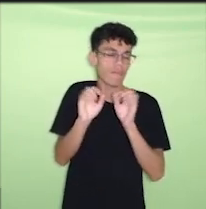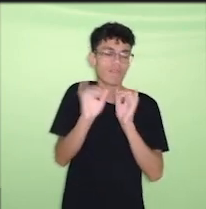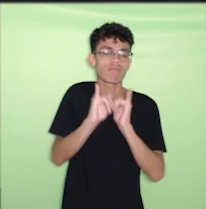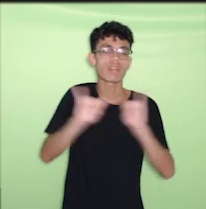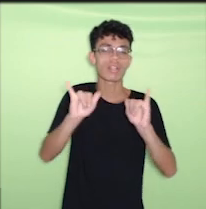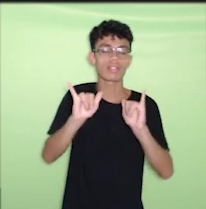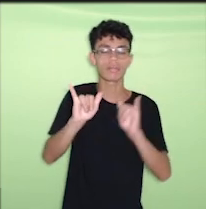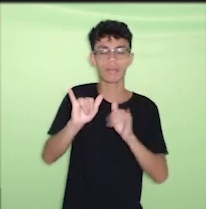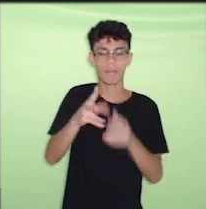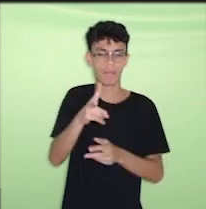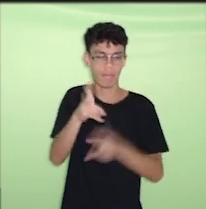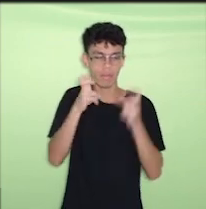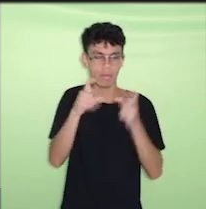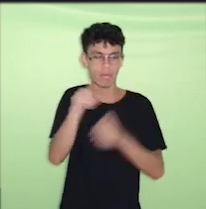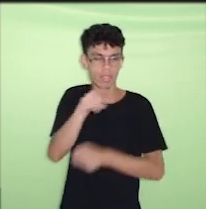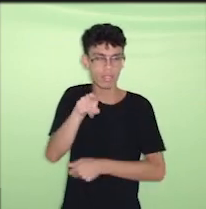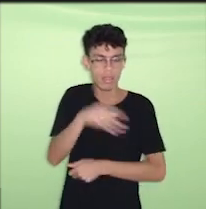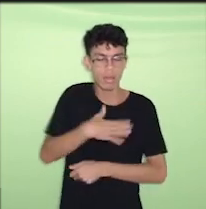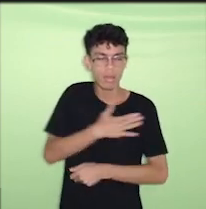Já vi que você não gostou.